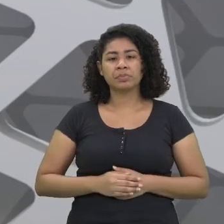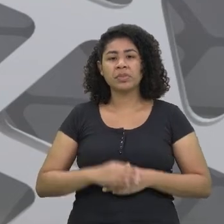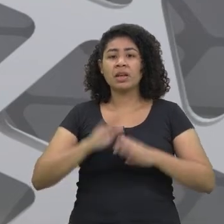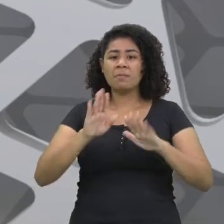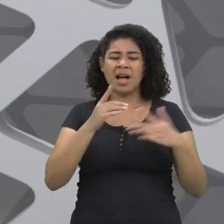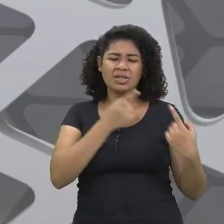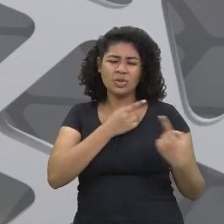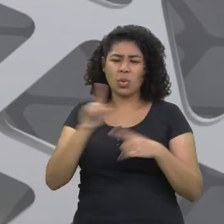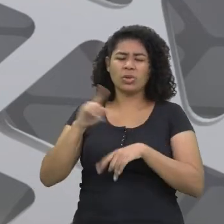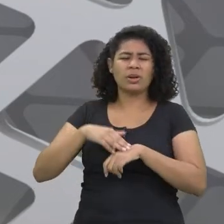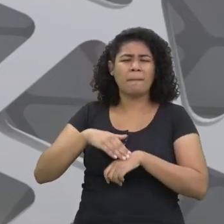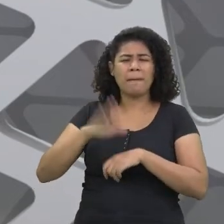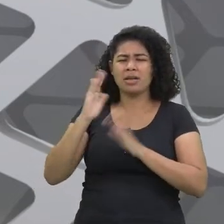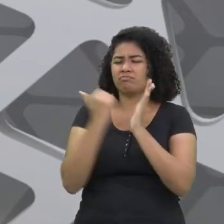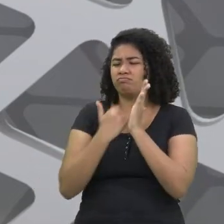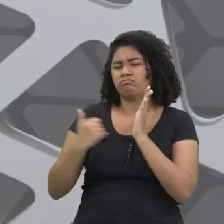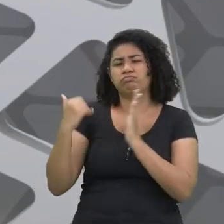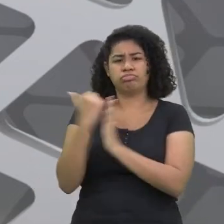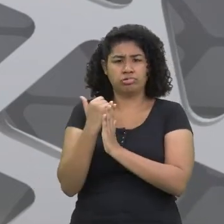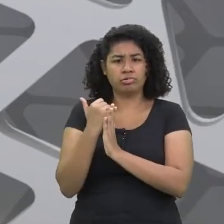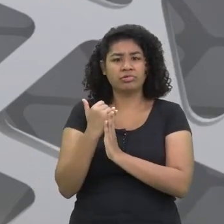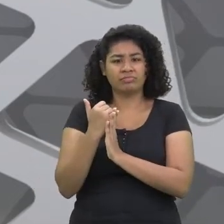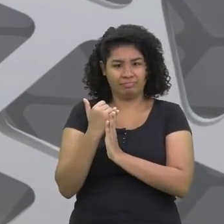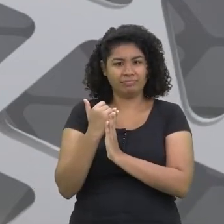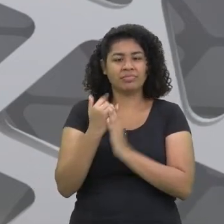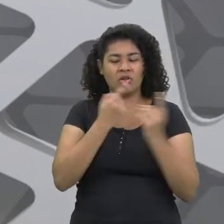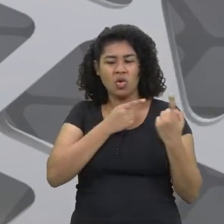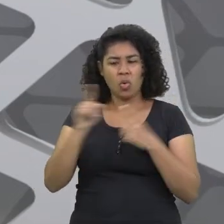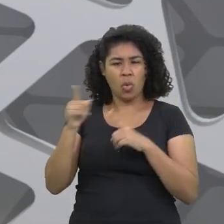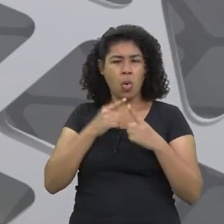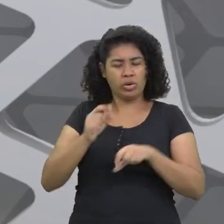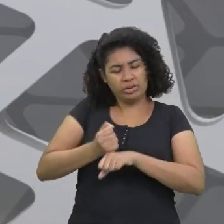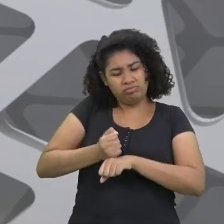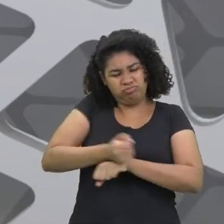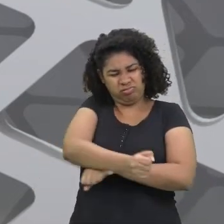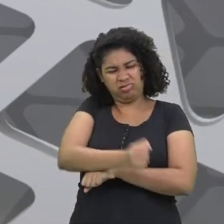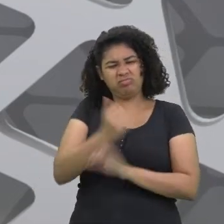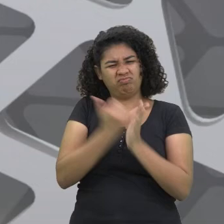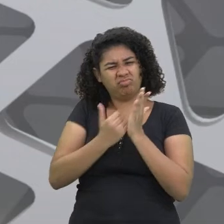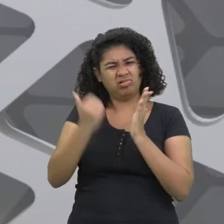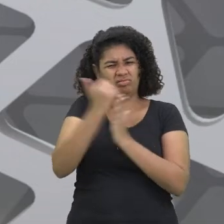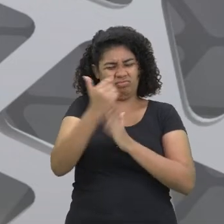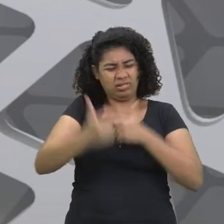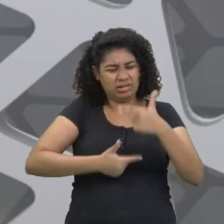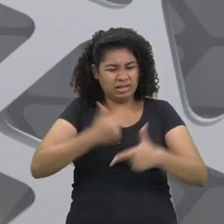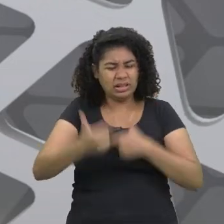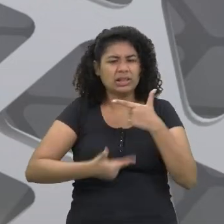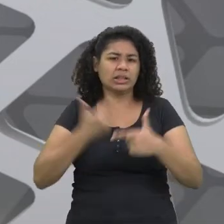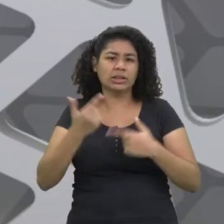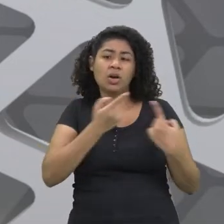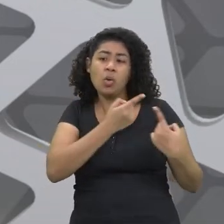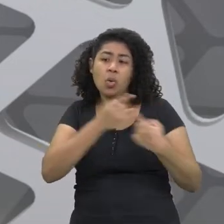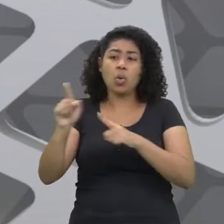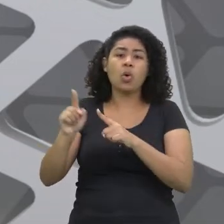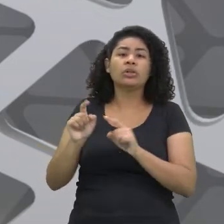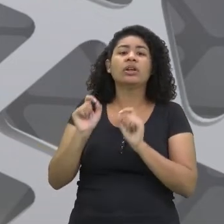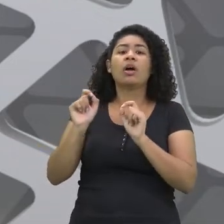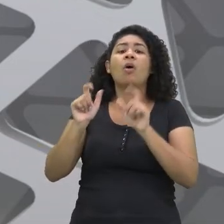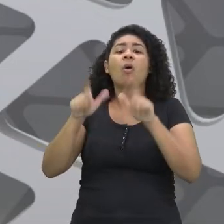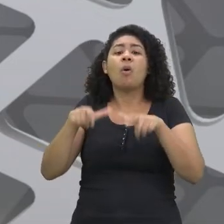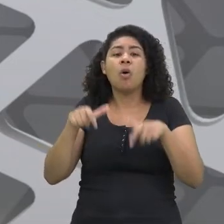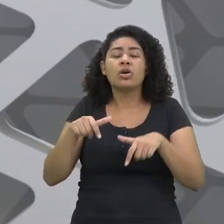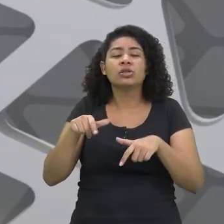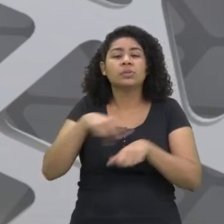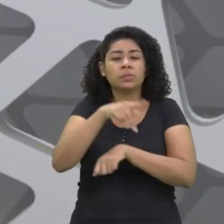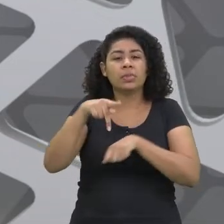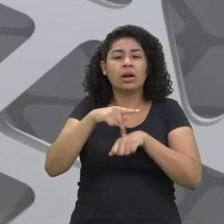forte desses camponeses, né, contra esse sistema de exploração absurdo que estava sobre eles, vai ser na França, com